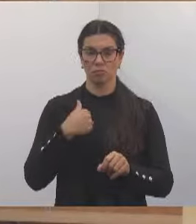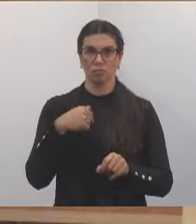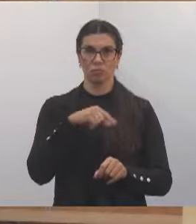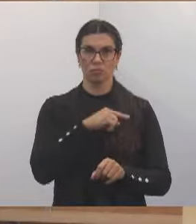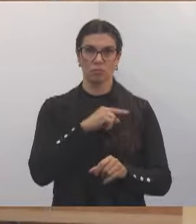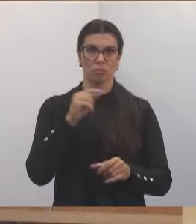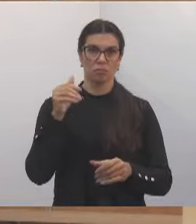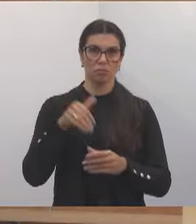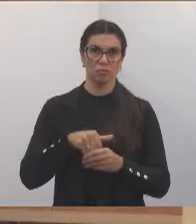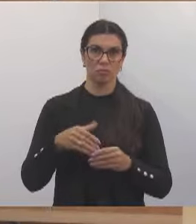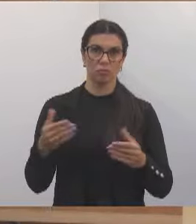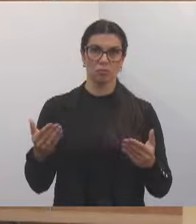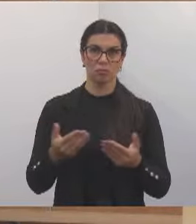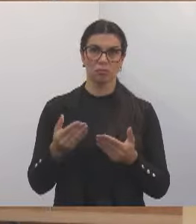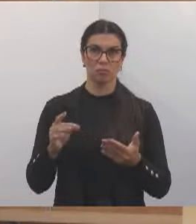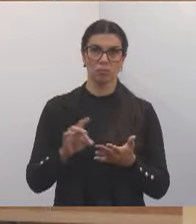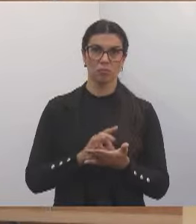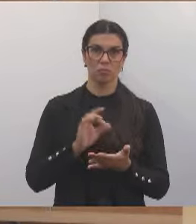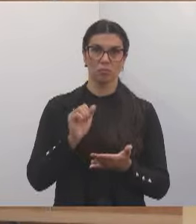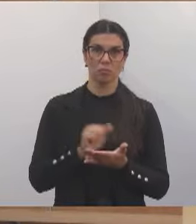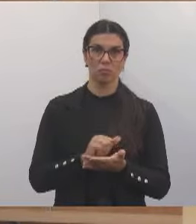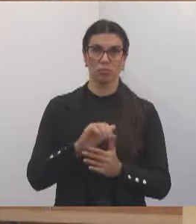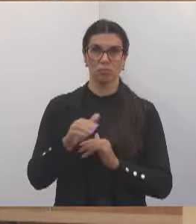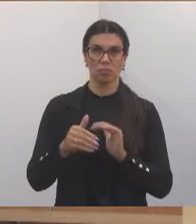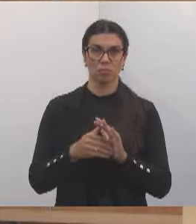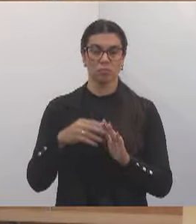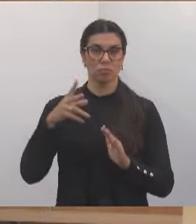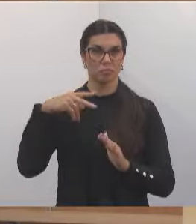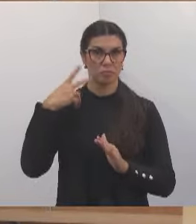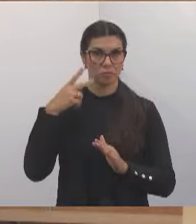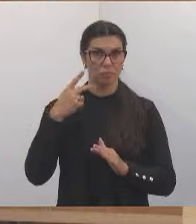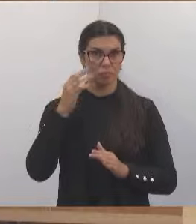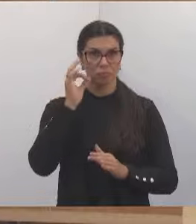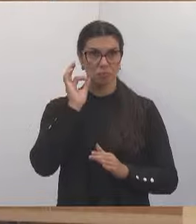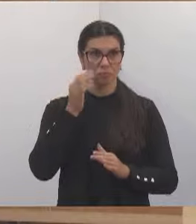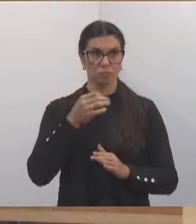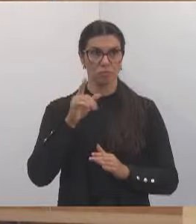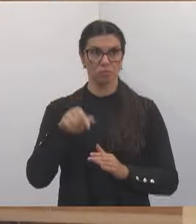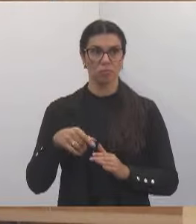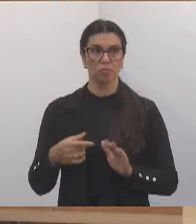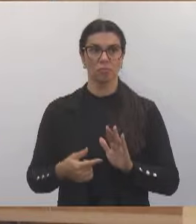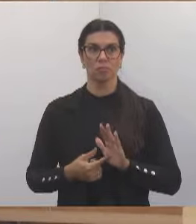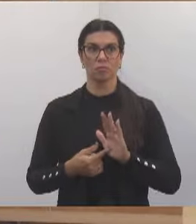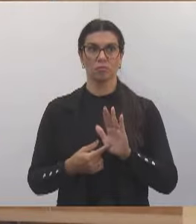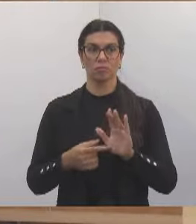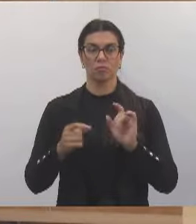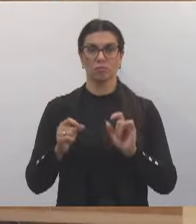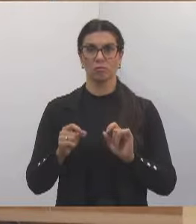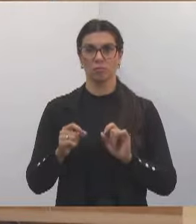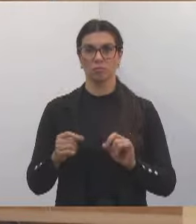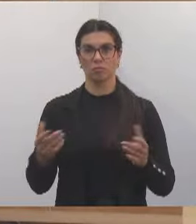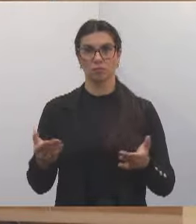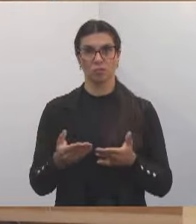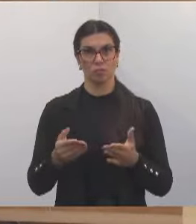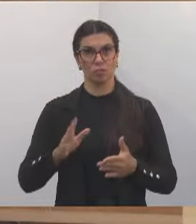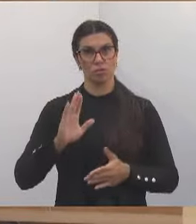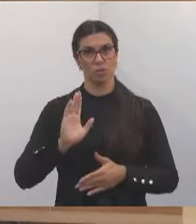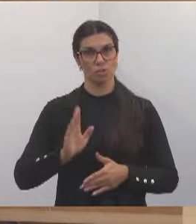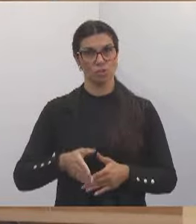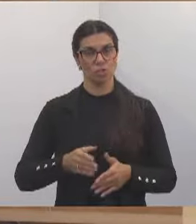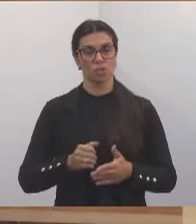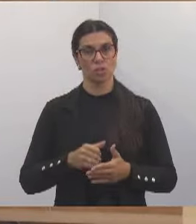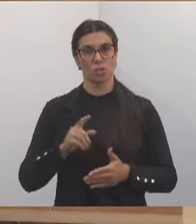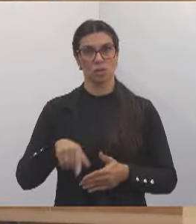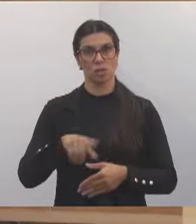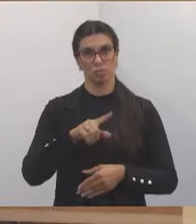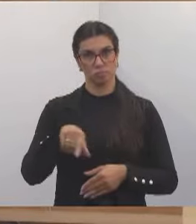hoje, esse projeto assinado por todos os vereadores, é para sacramentar aquilo que hoje já é proibido, que a gente